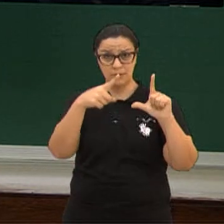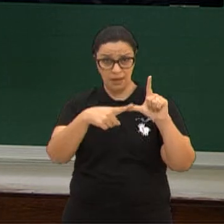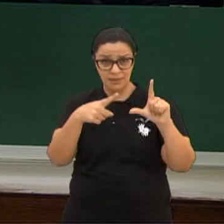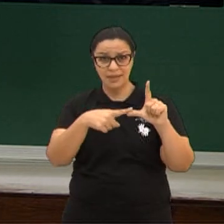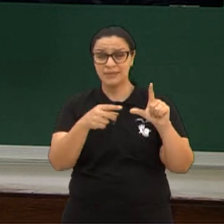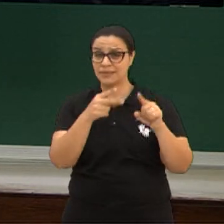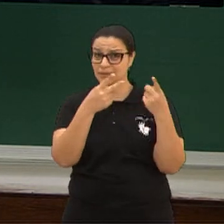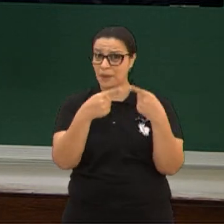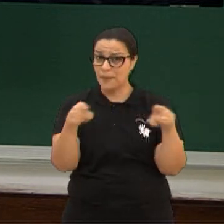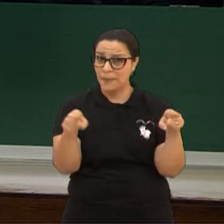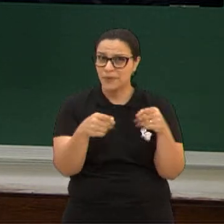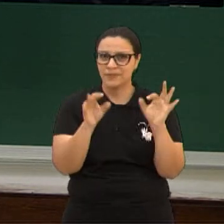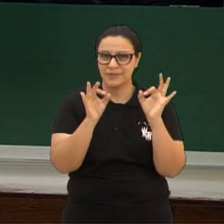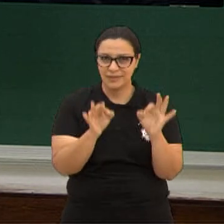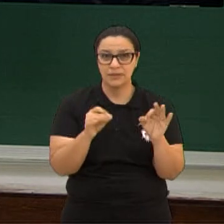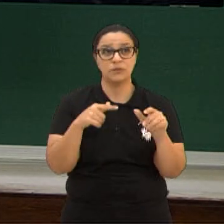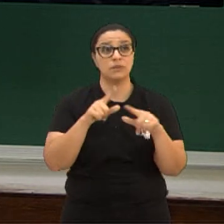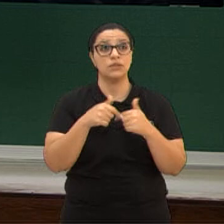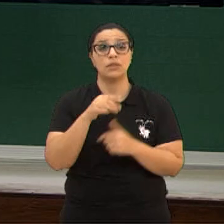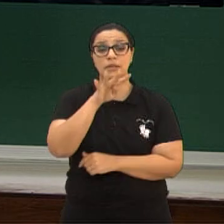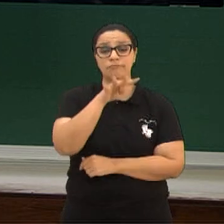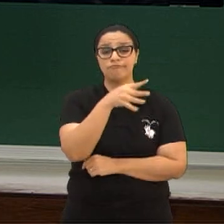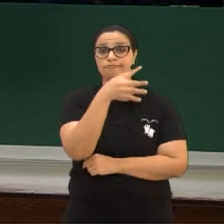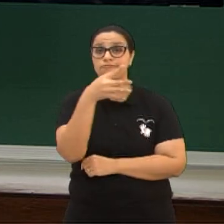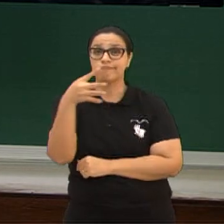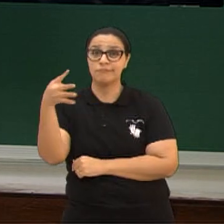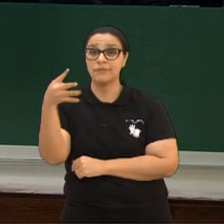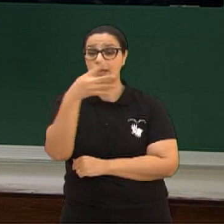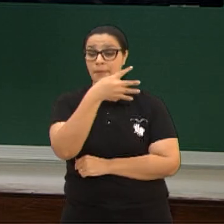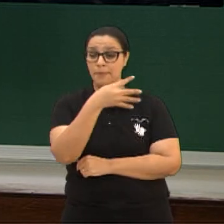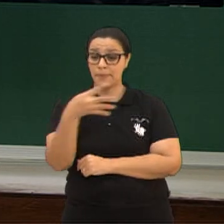E aqui nós temos uma partitura